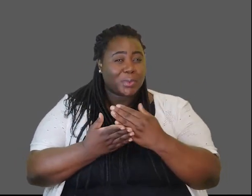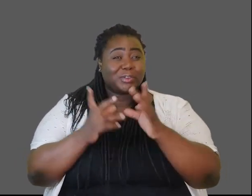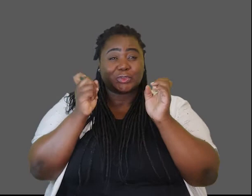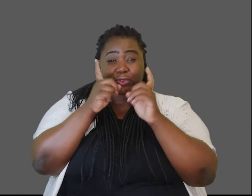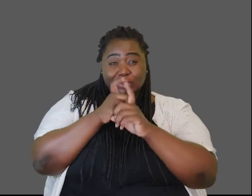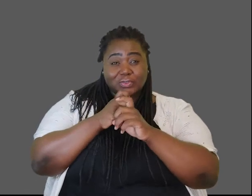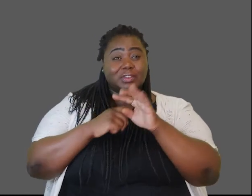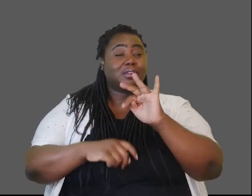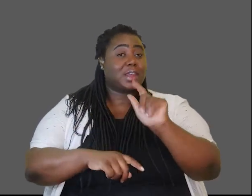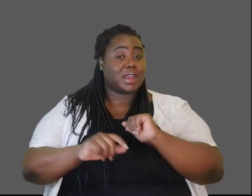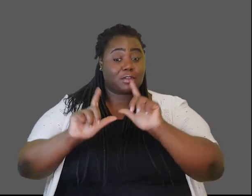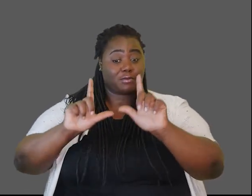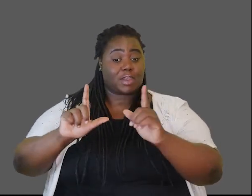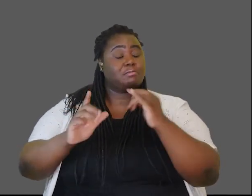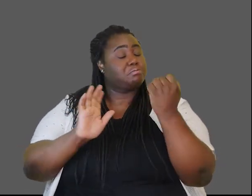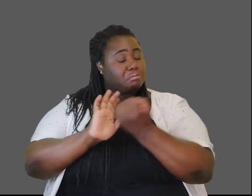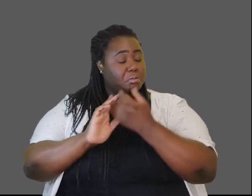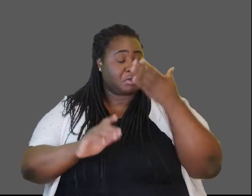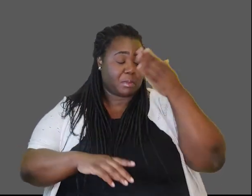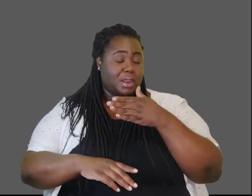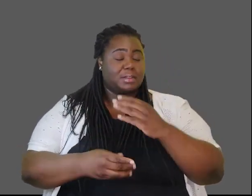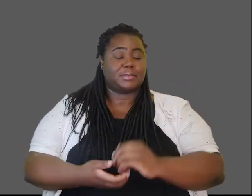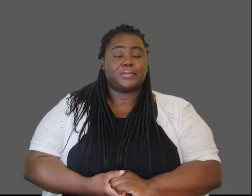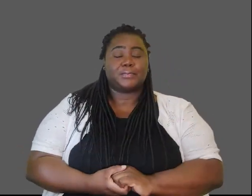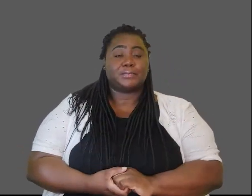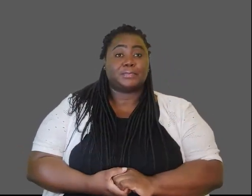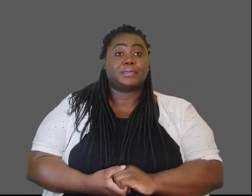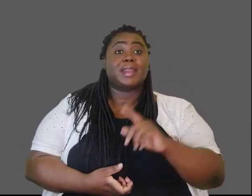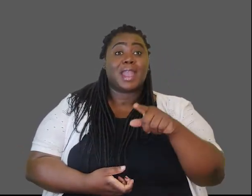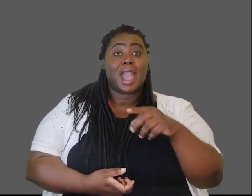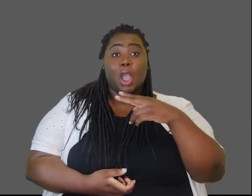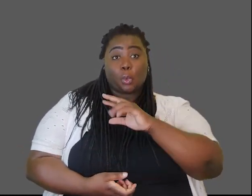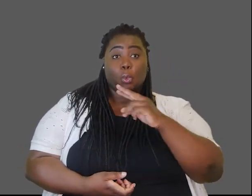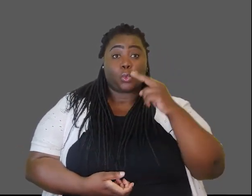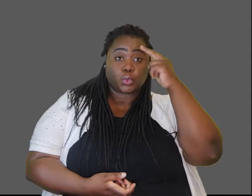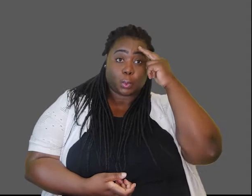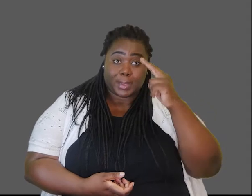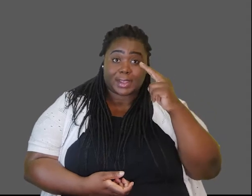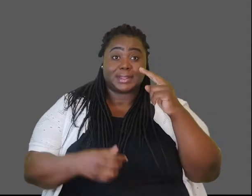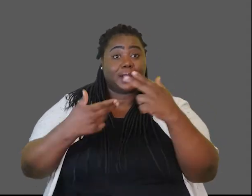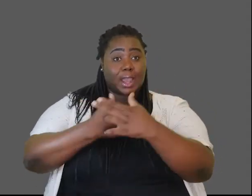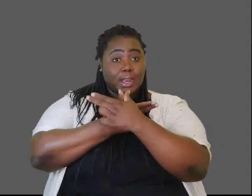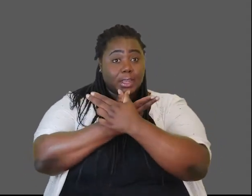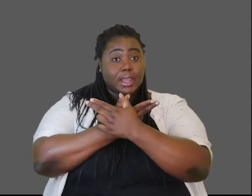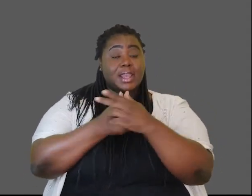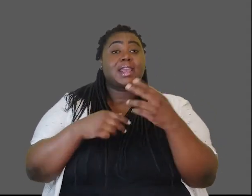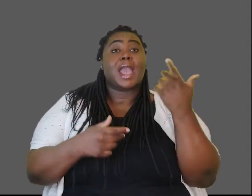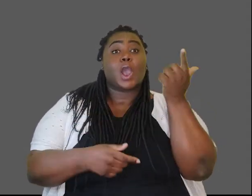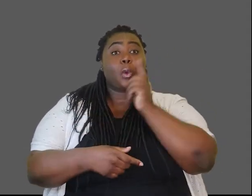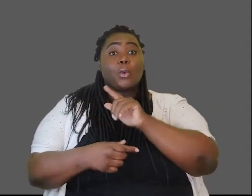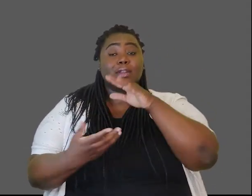turbulento, a TV Itacolomi marcava presença. A aeronáutica e a conquista do